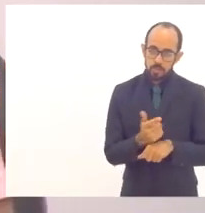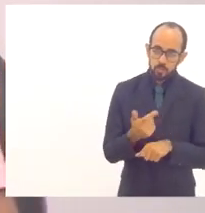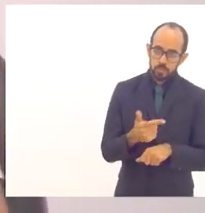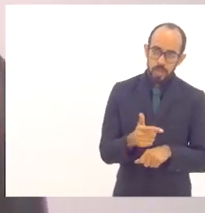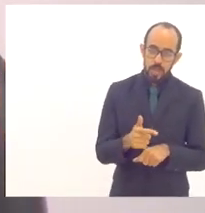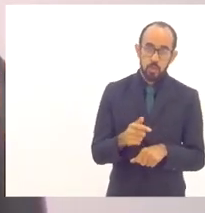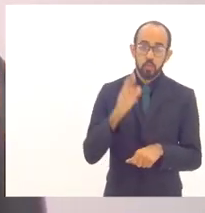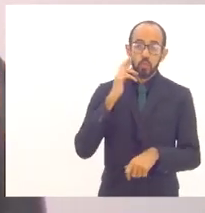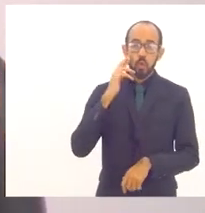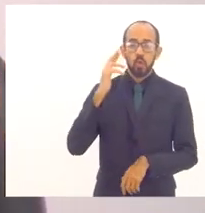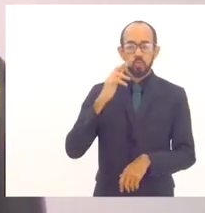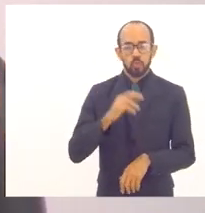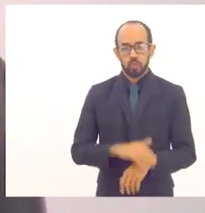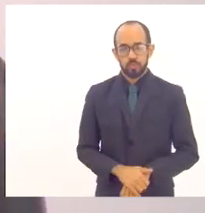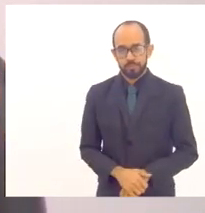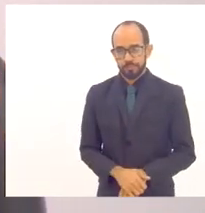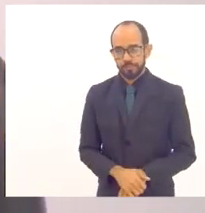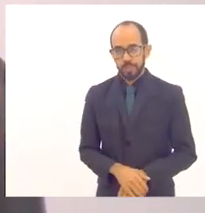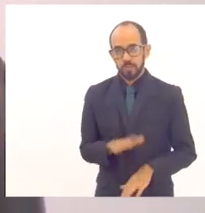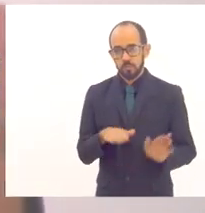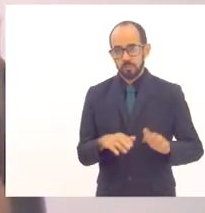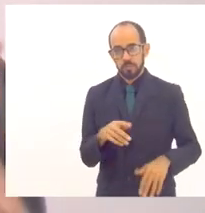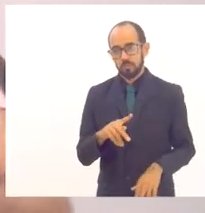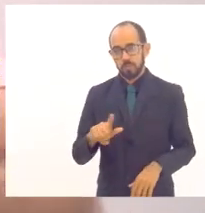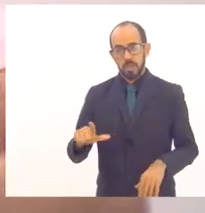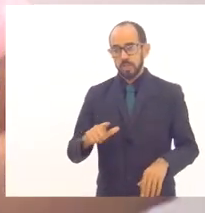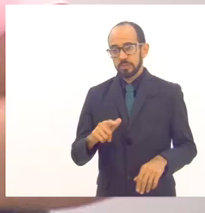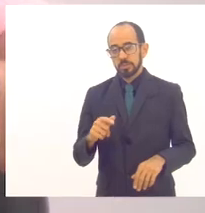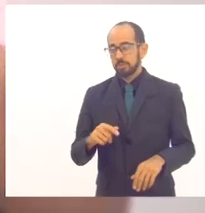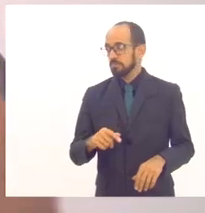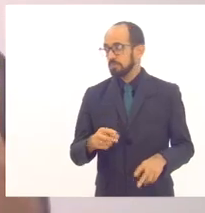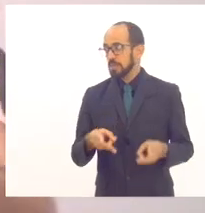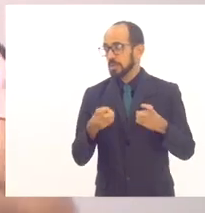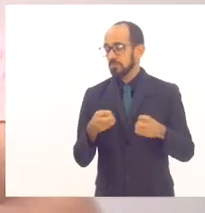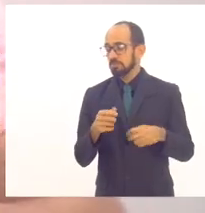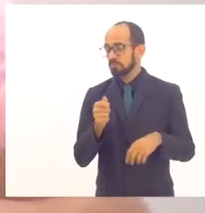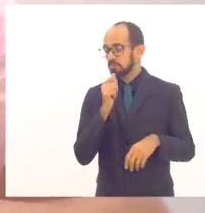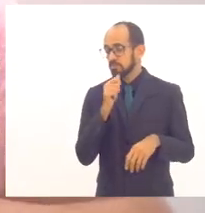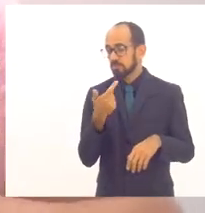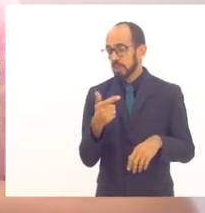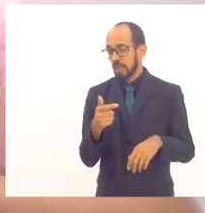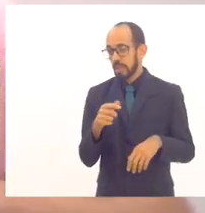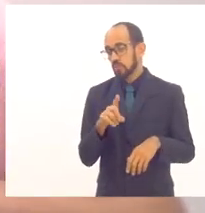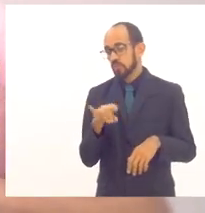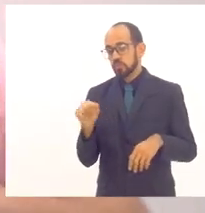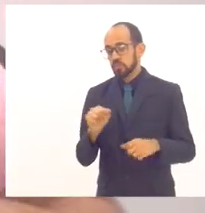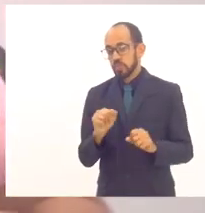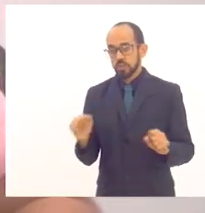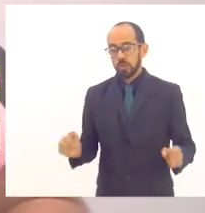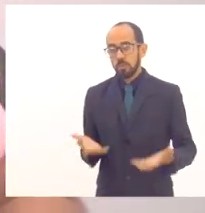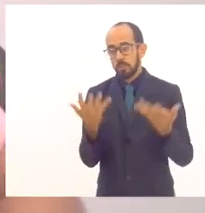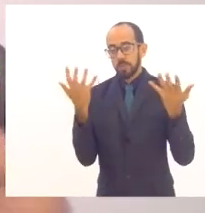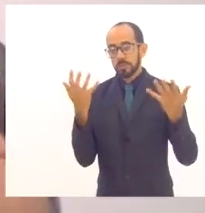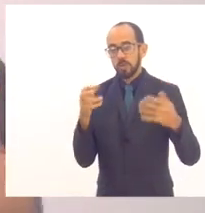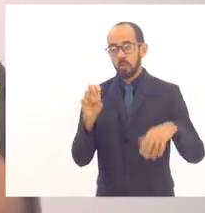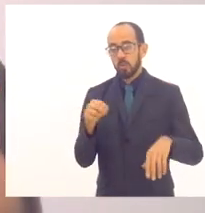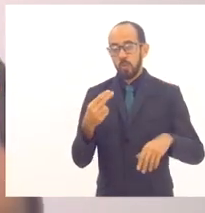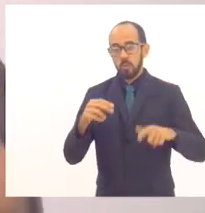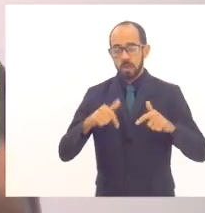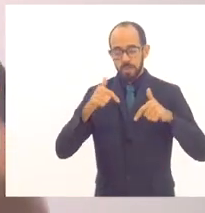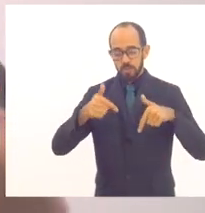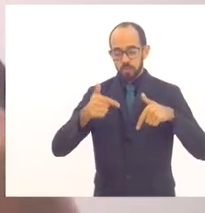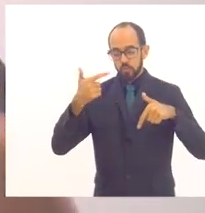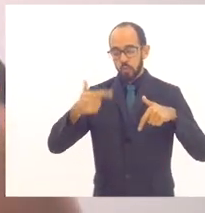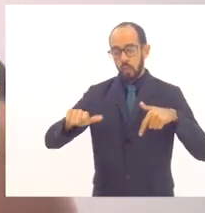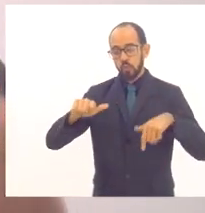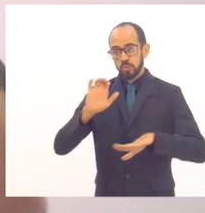detentor. Às vezes a gente recebe PL que não existe detentor, porque é uma data comemorativa, é uma ação que ocorre em outro